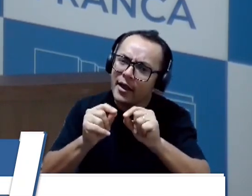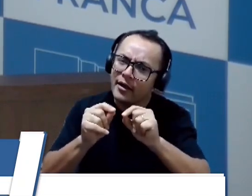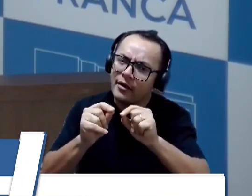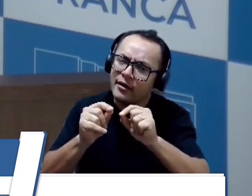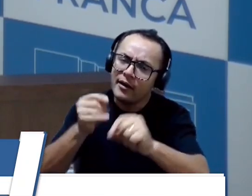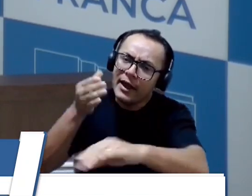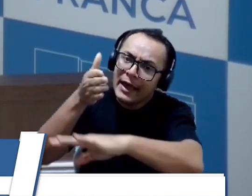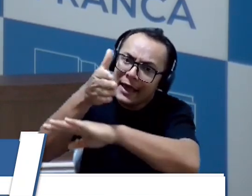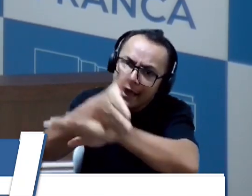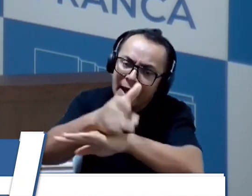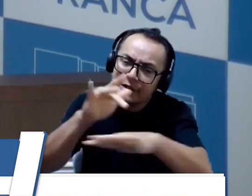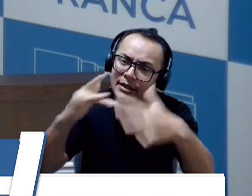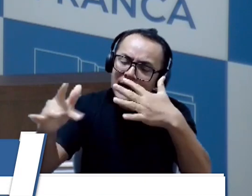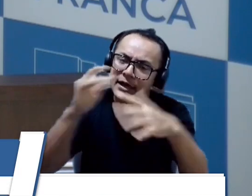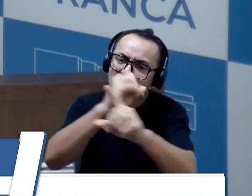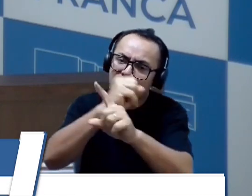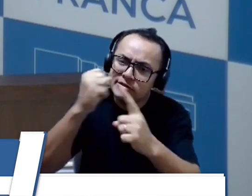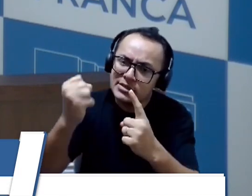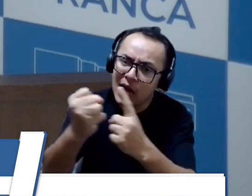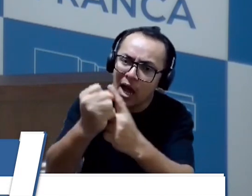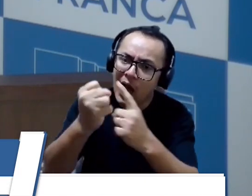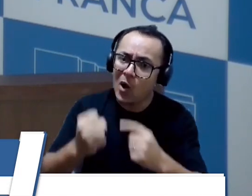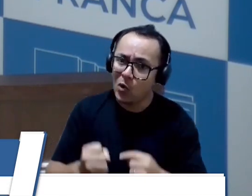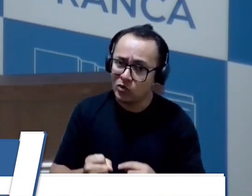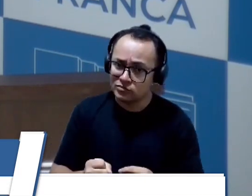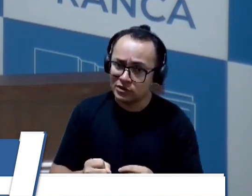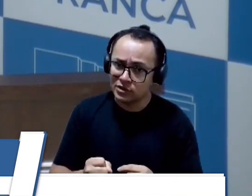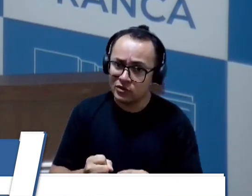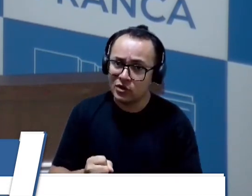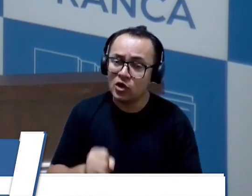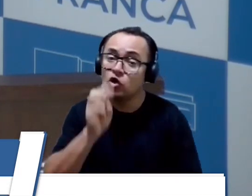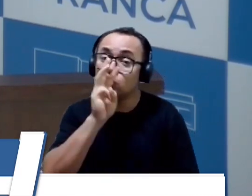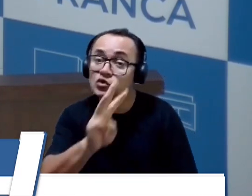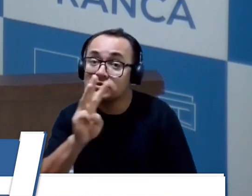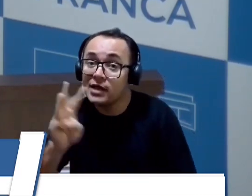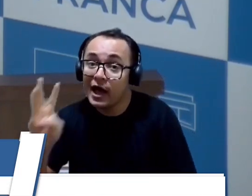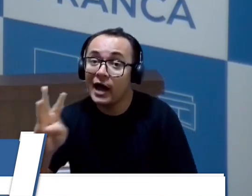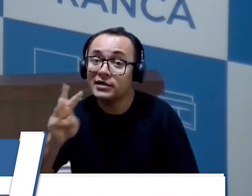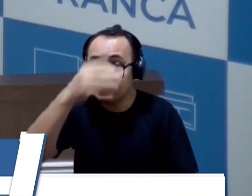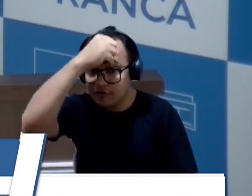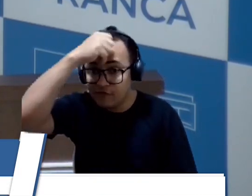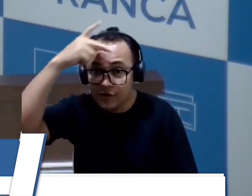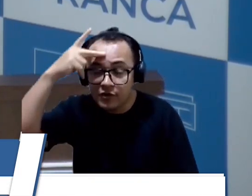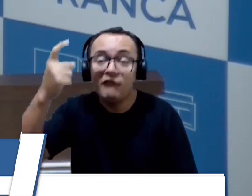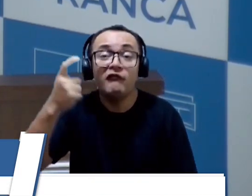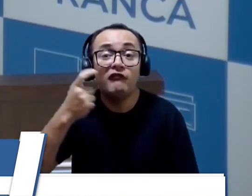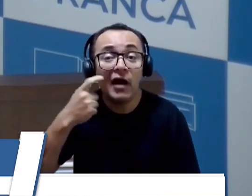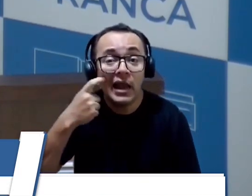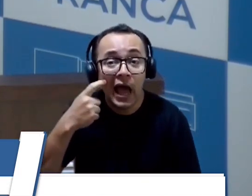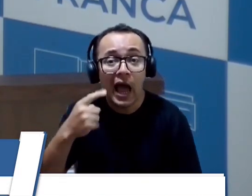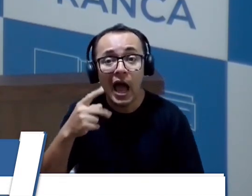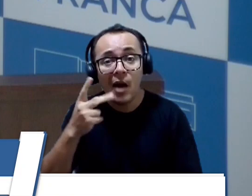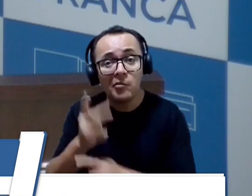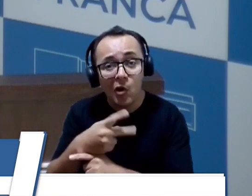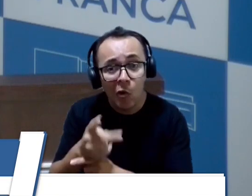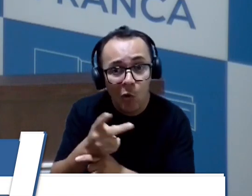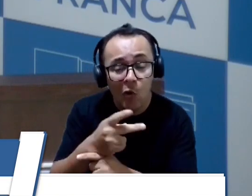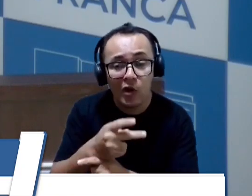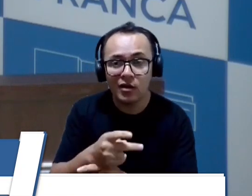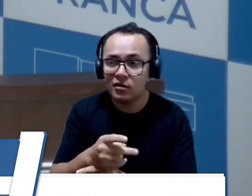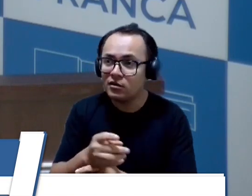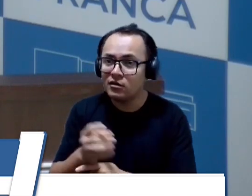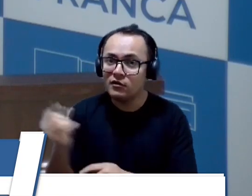rede social, entrar no site da prefeitura. Procura vir, se puder,